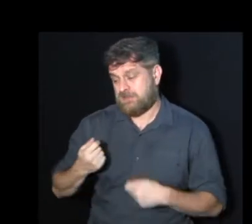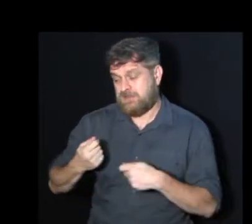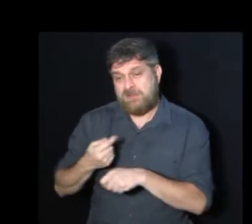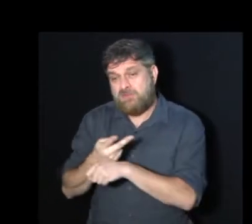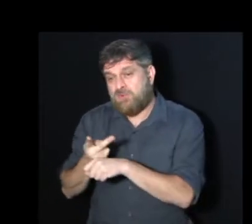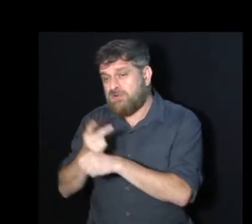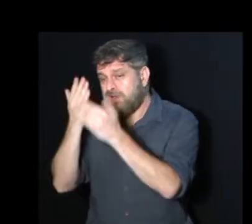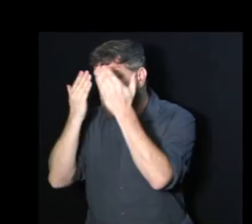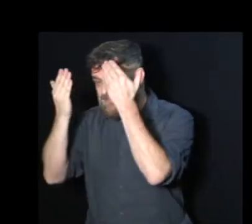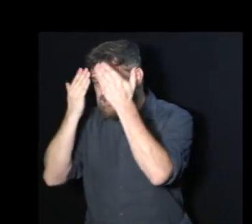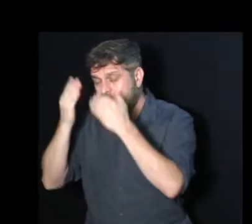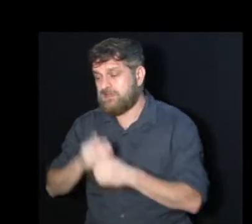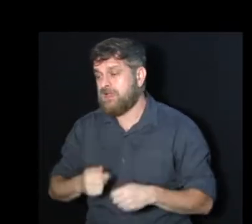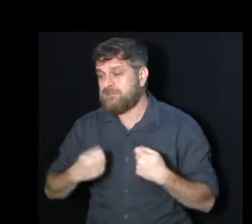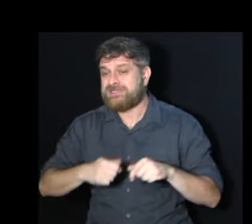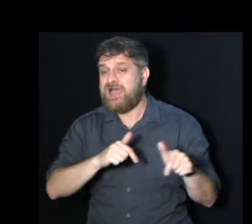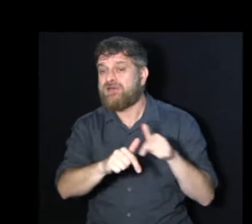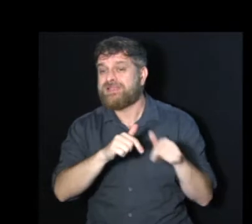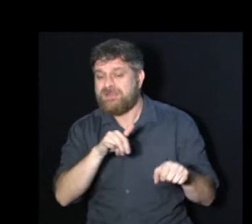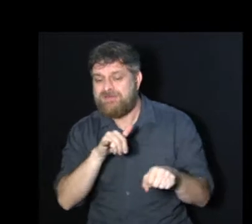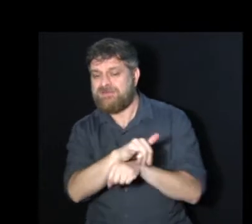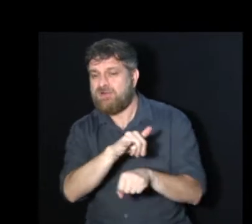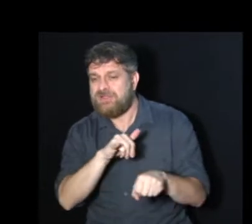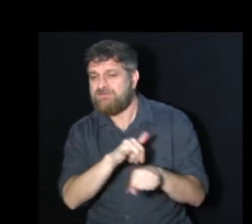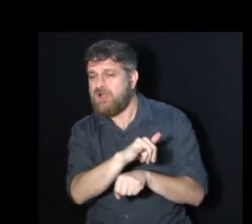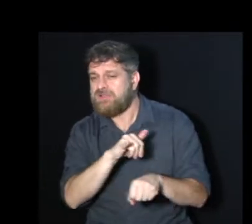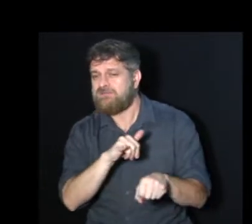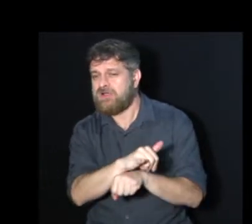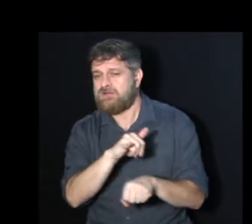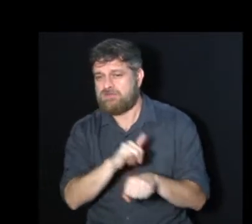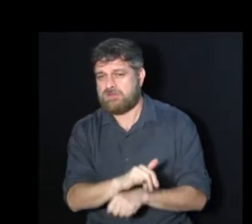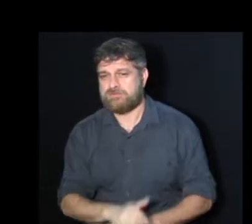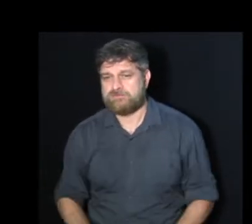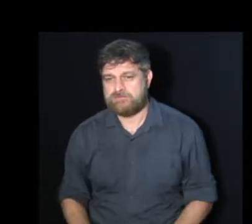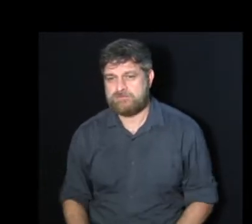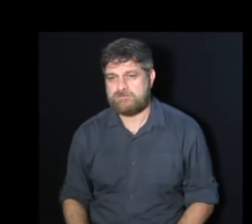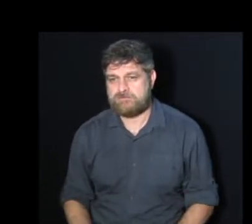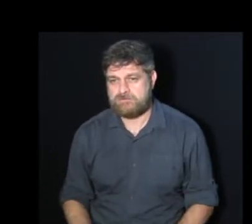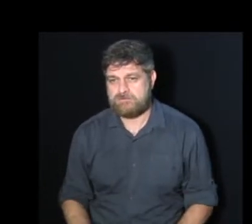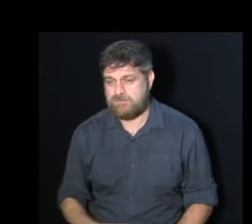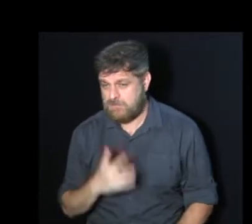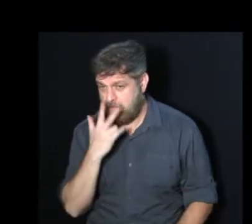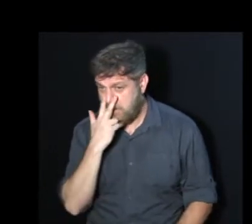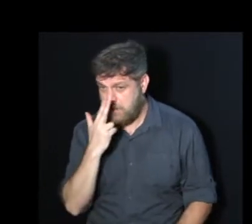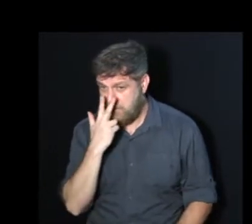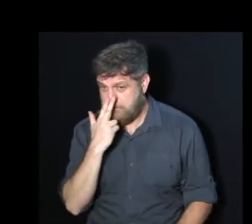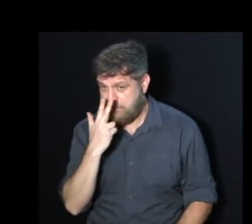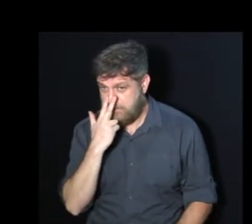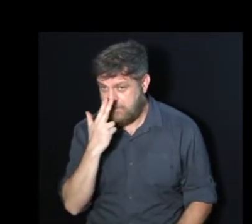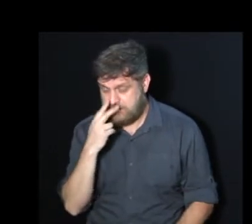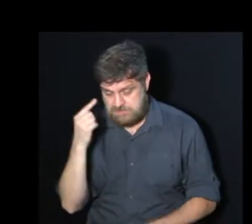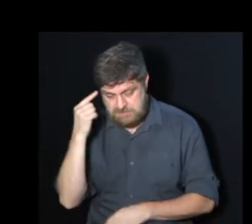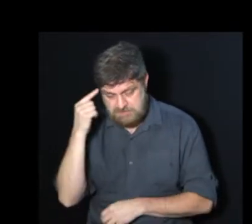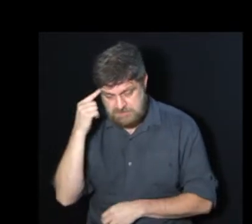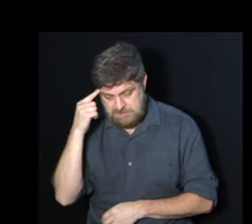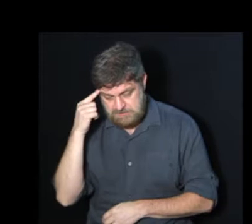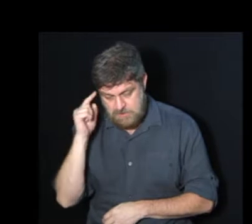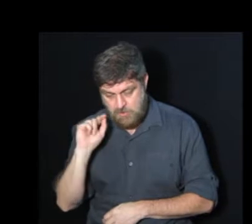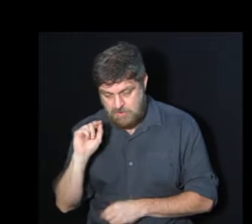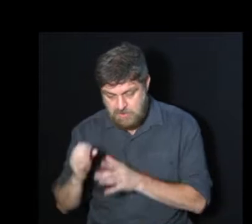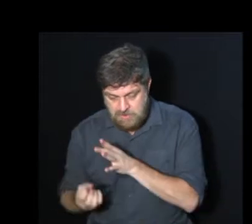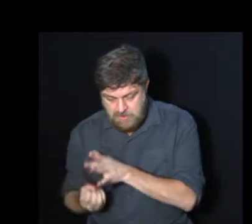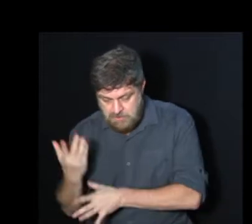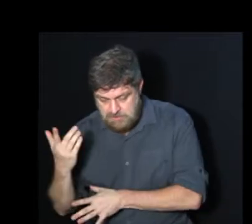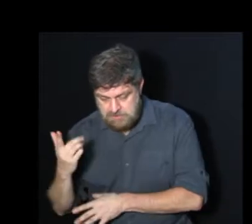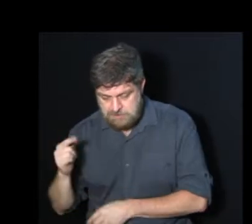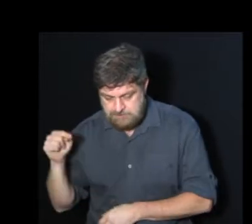psicológico, alguma coisa ou outro aspecto relacionado. O que é muito, pensando no que gerou